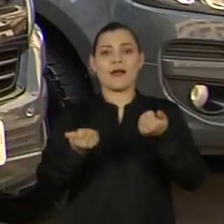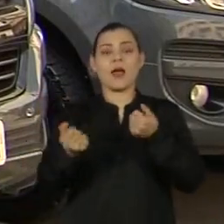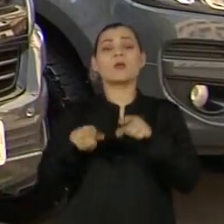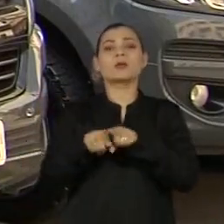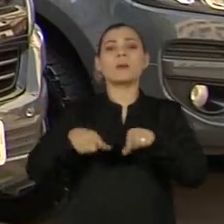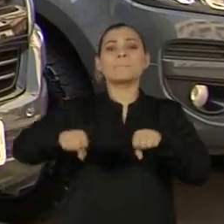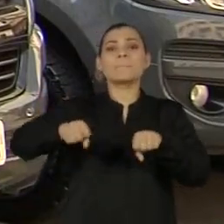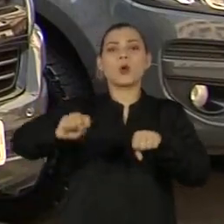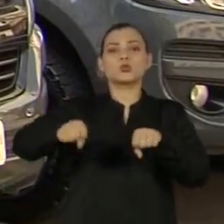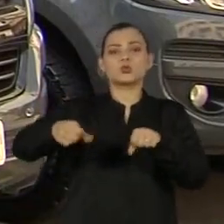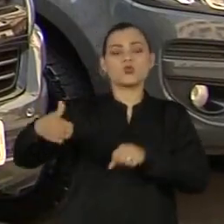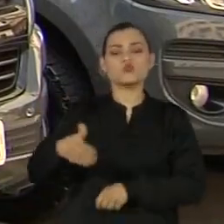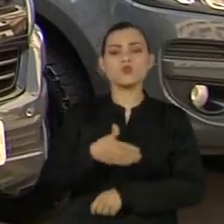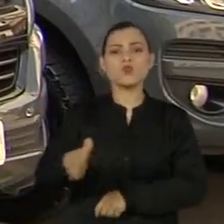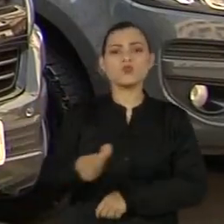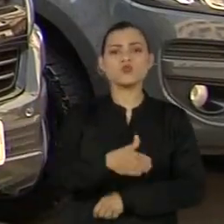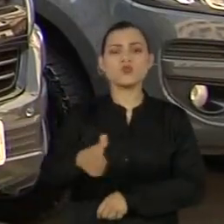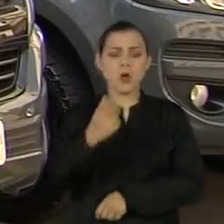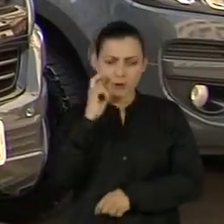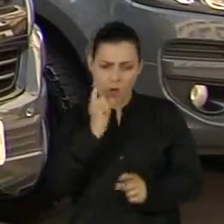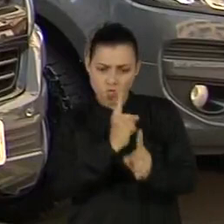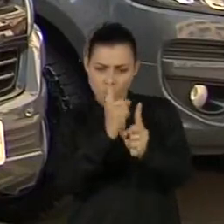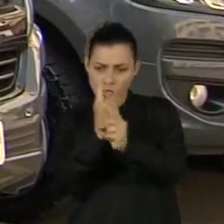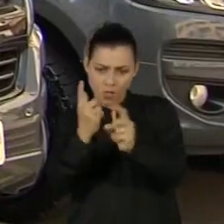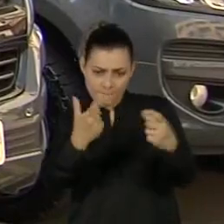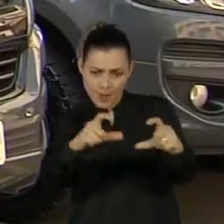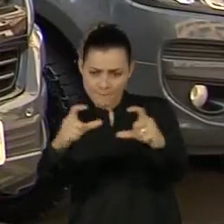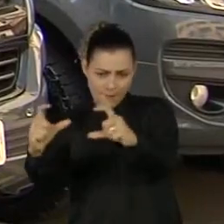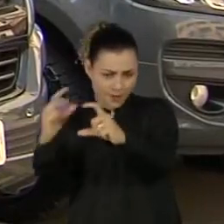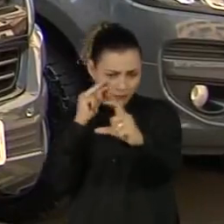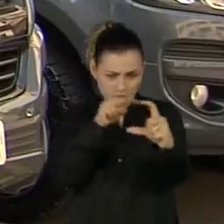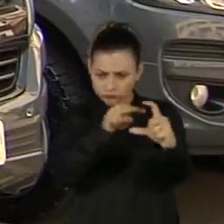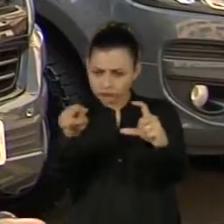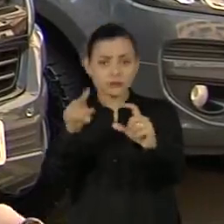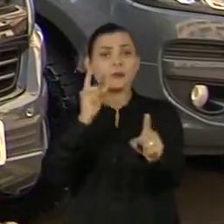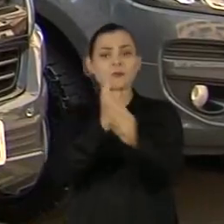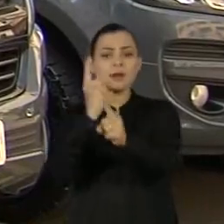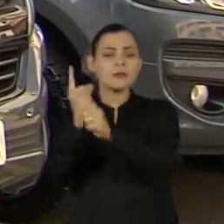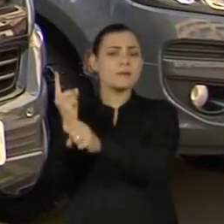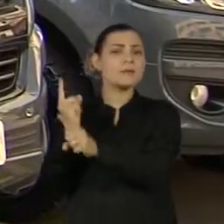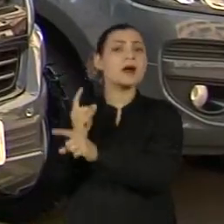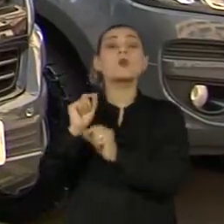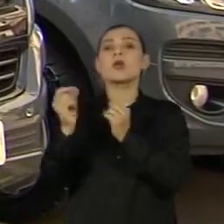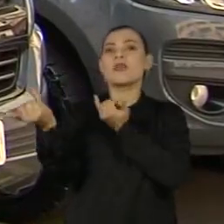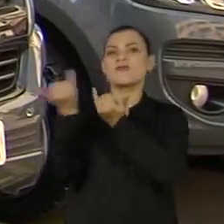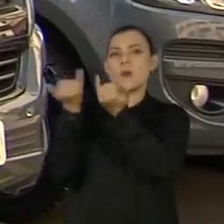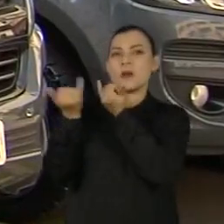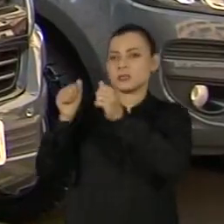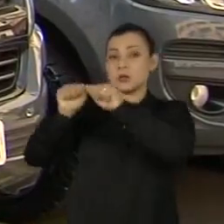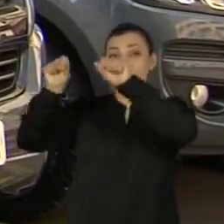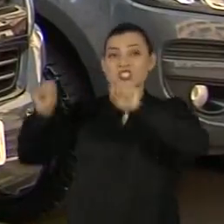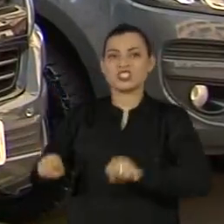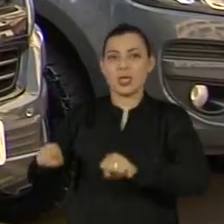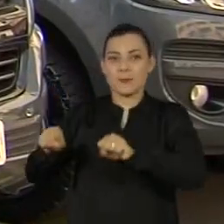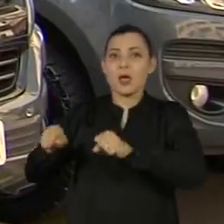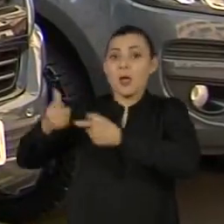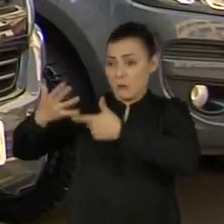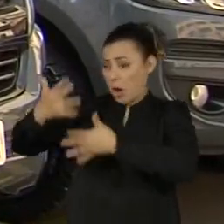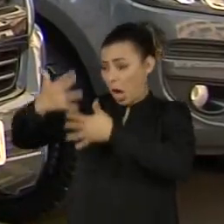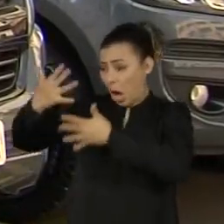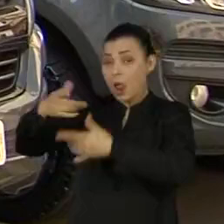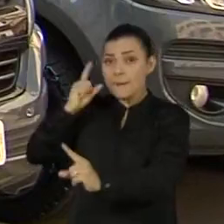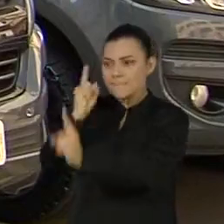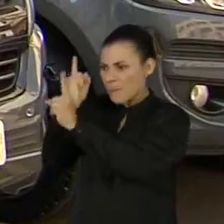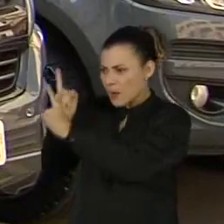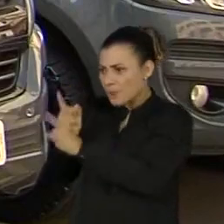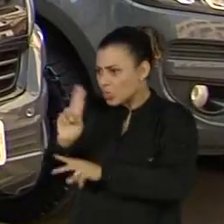motos e que faz a identificação da situação desse veículo a partir de um banco de dados que também vai ter um